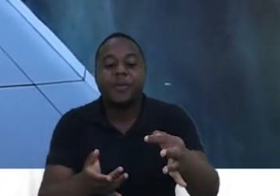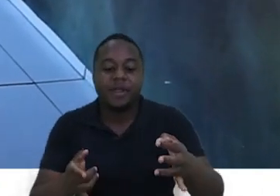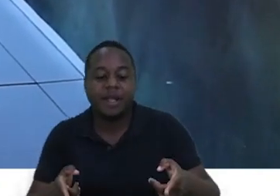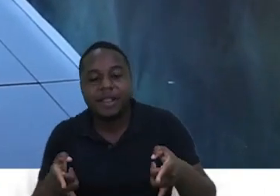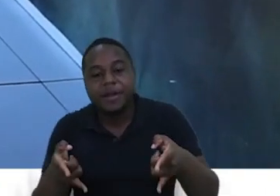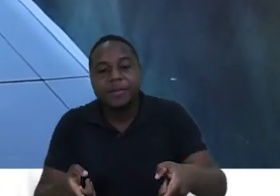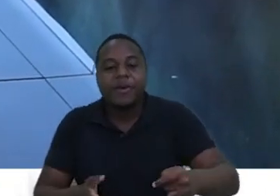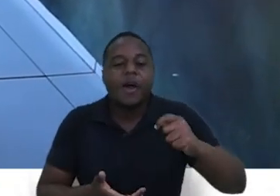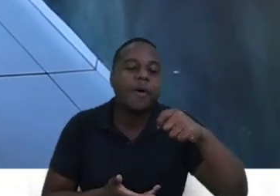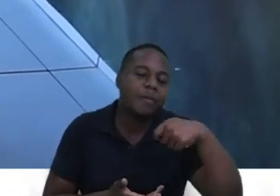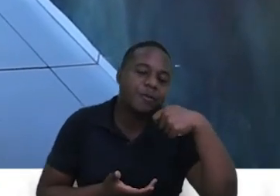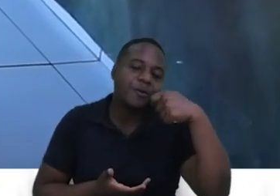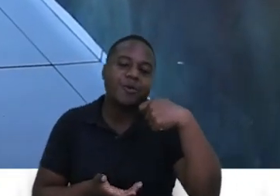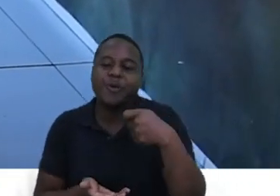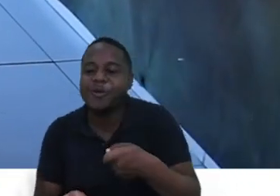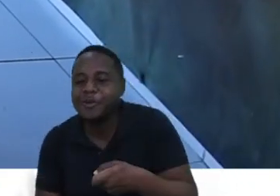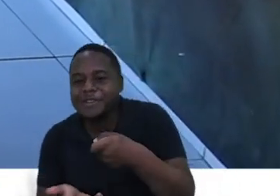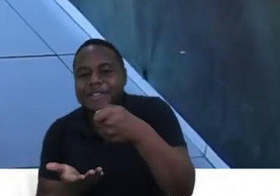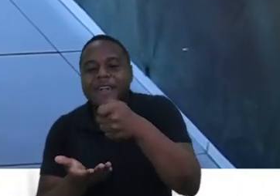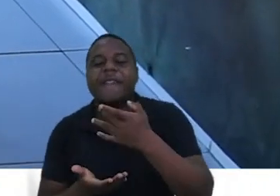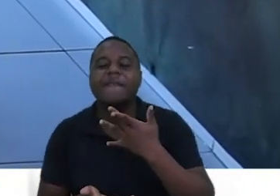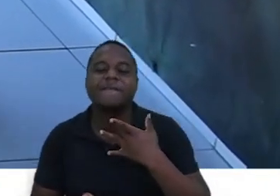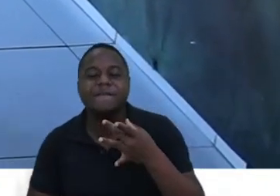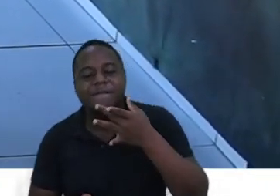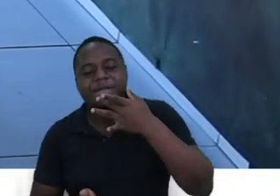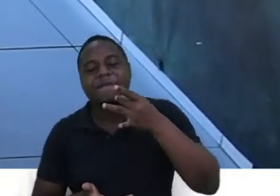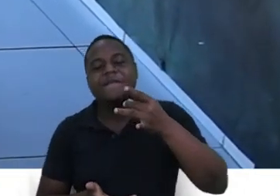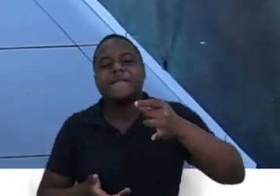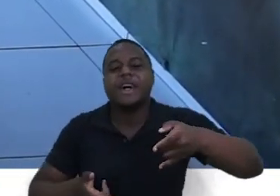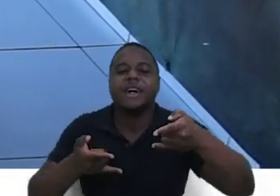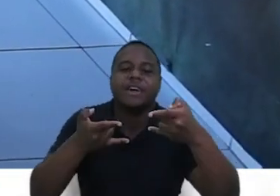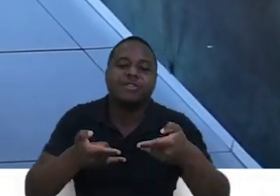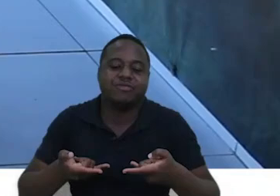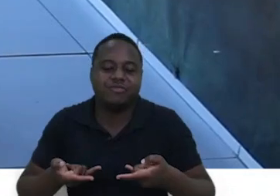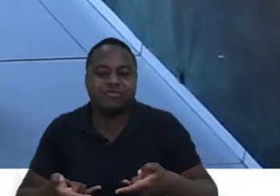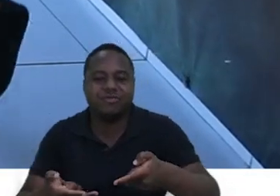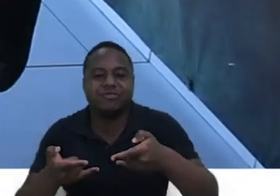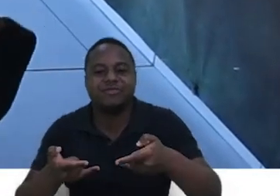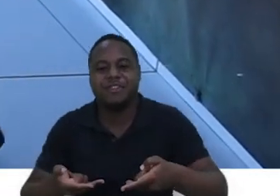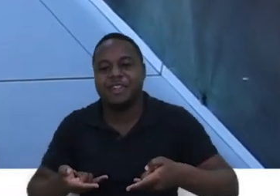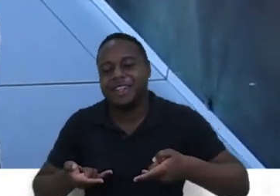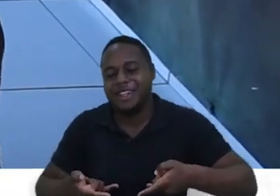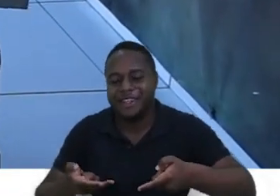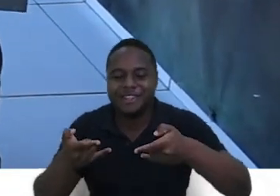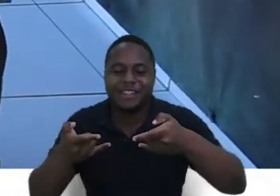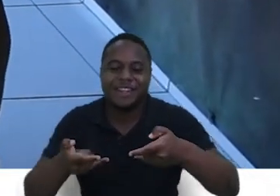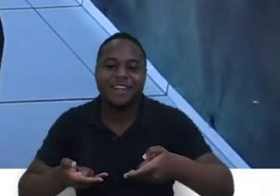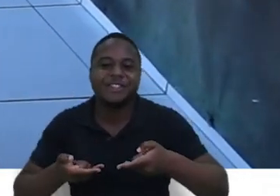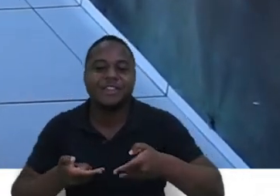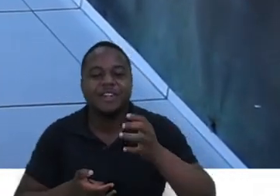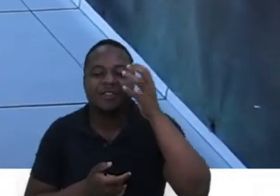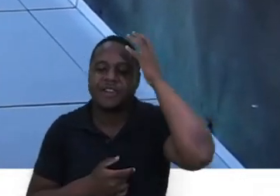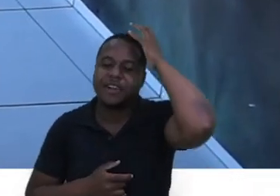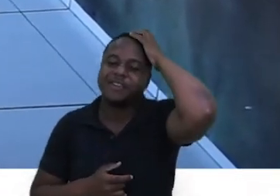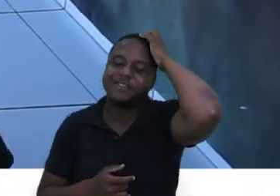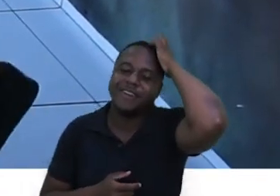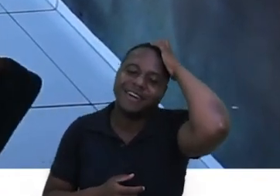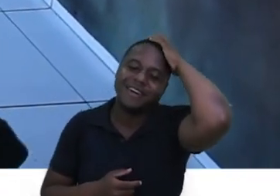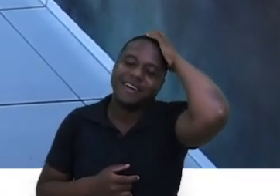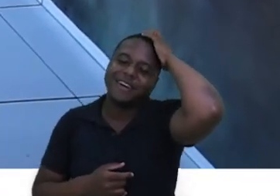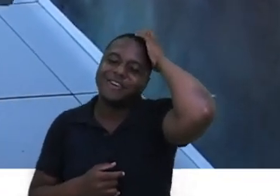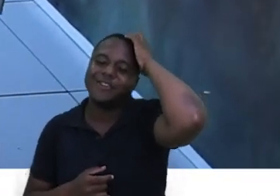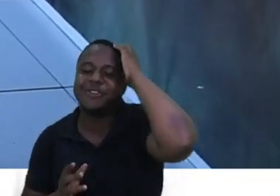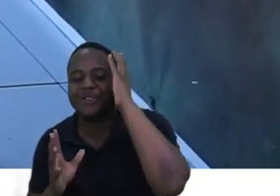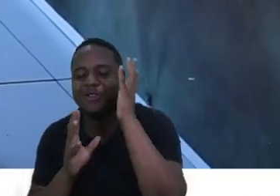Dou comida na boca, mato a tua sede. Armo a minha rede e vou te balançar. Te faço um